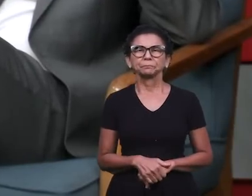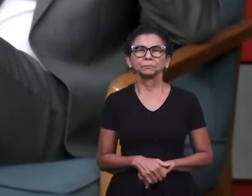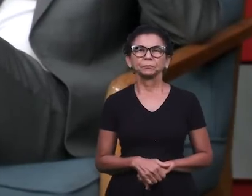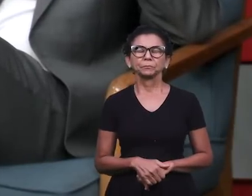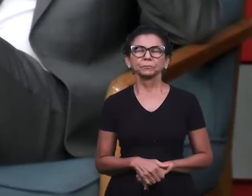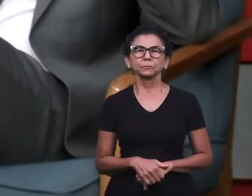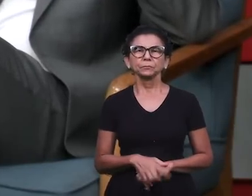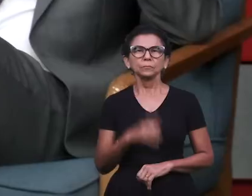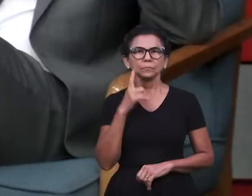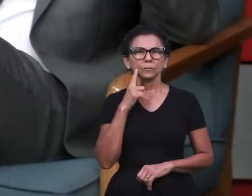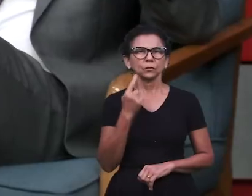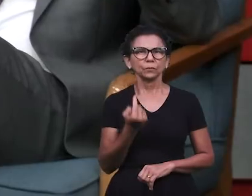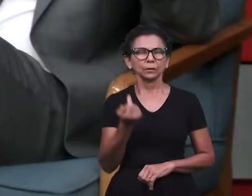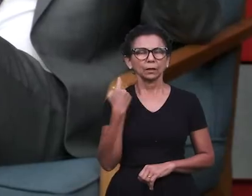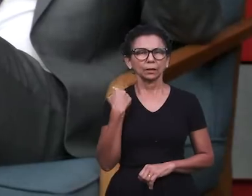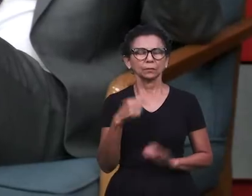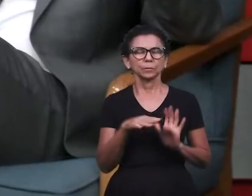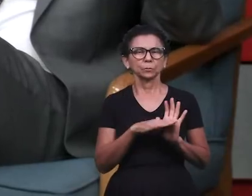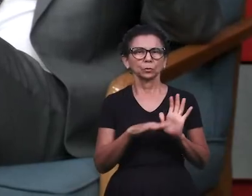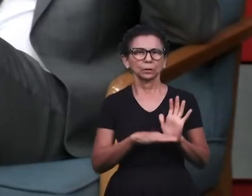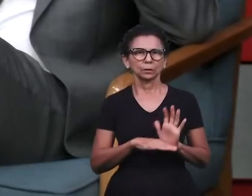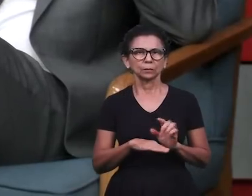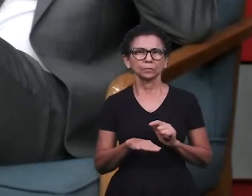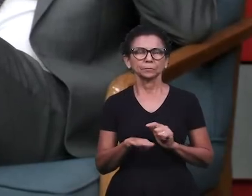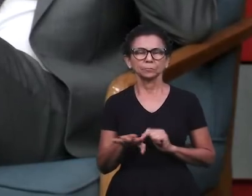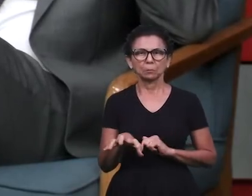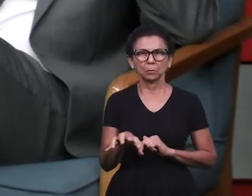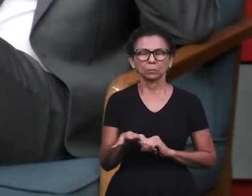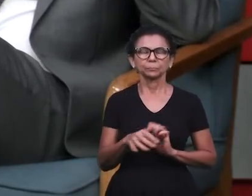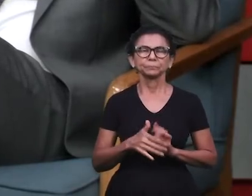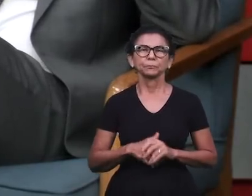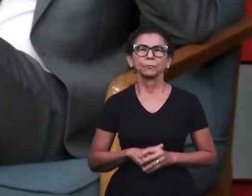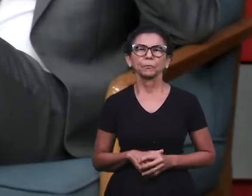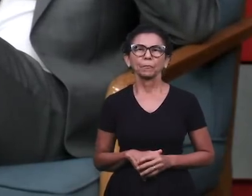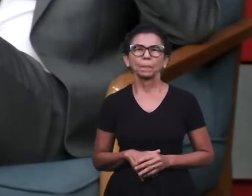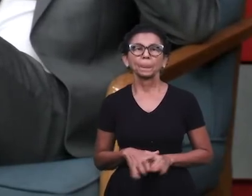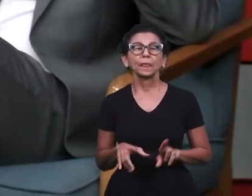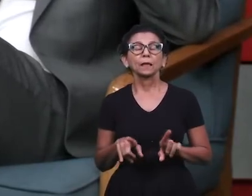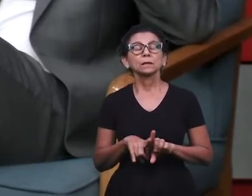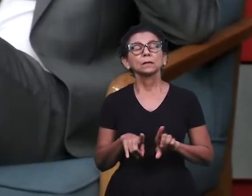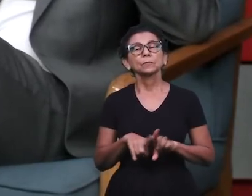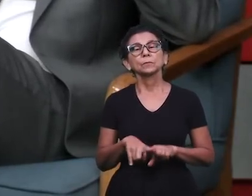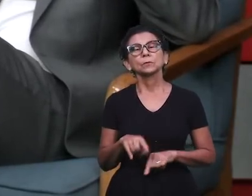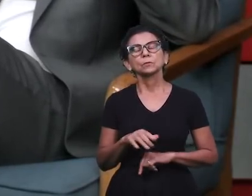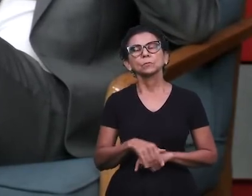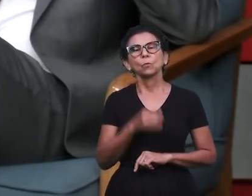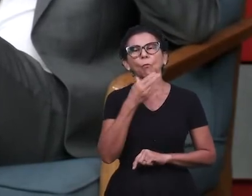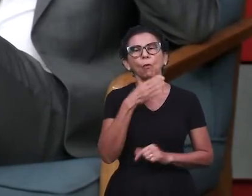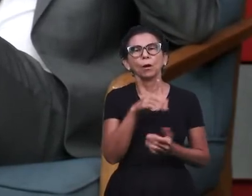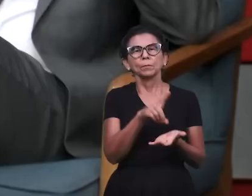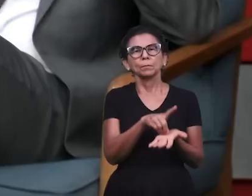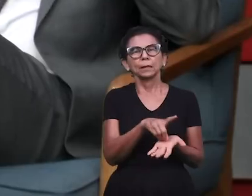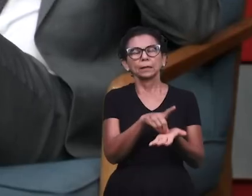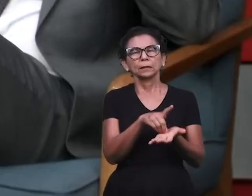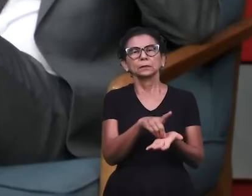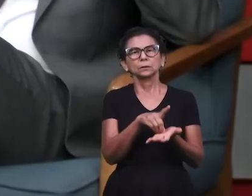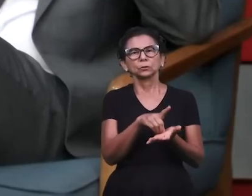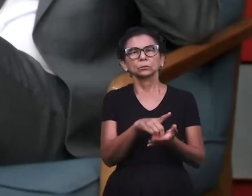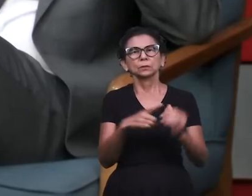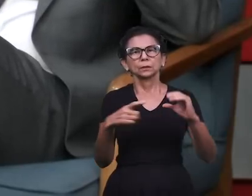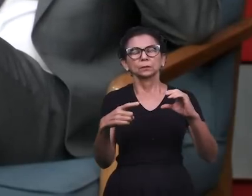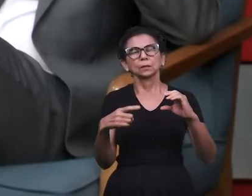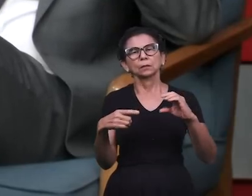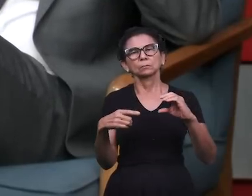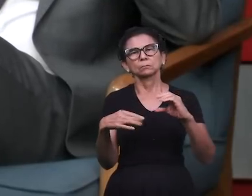também sobre a cura do paralítico de Cafarnaum. Hoje nós vamos